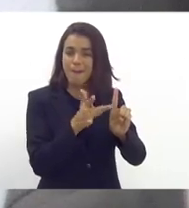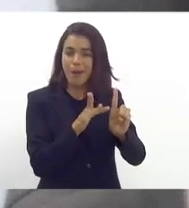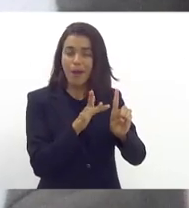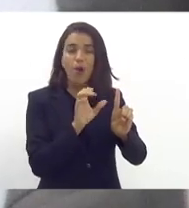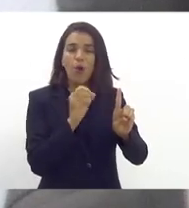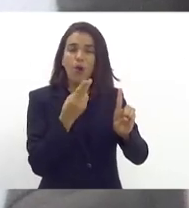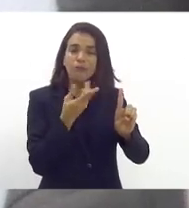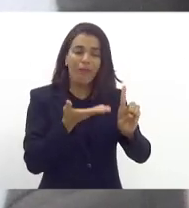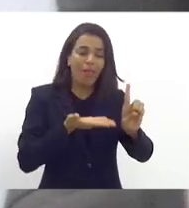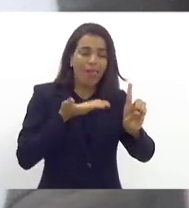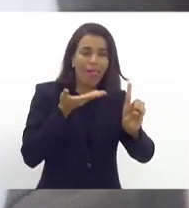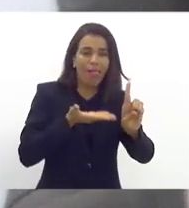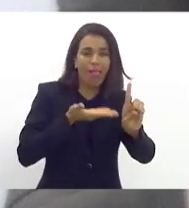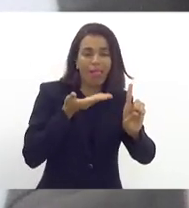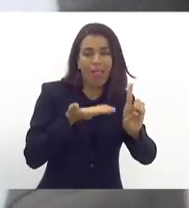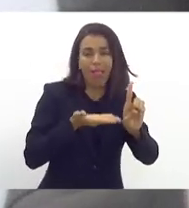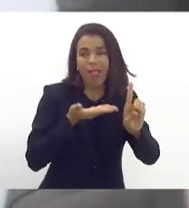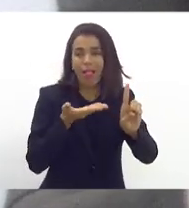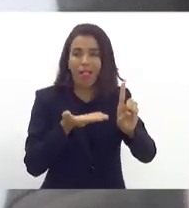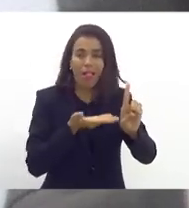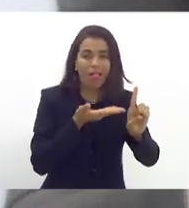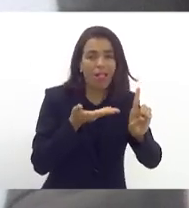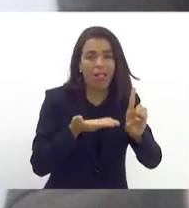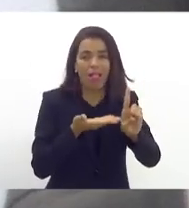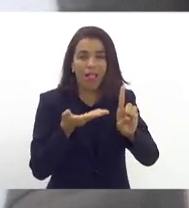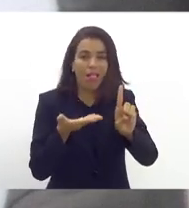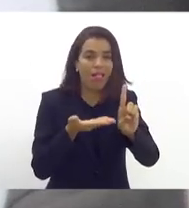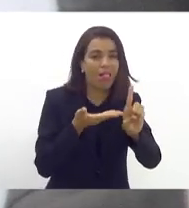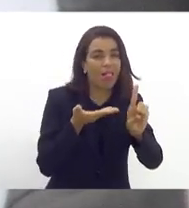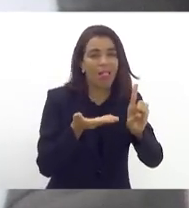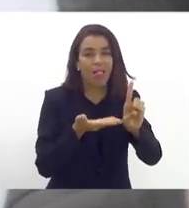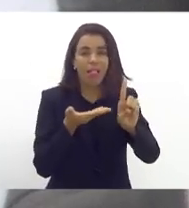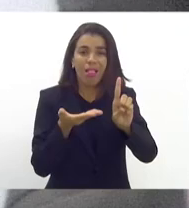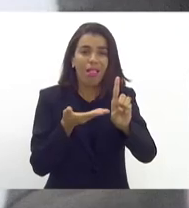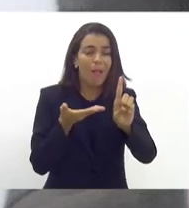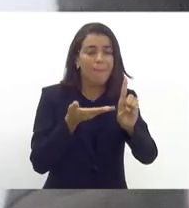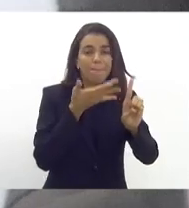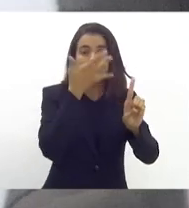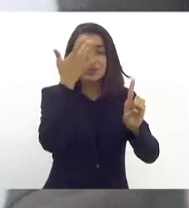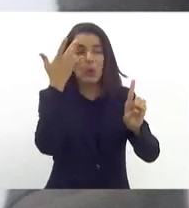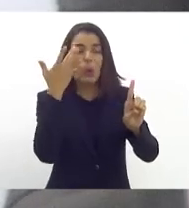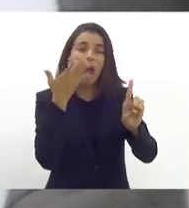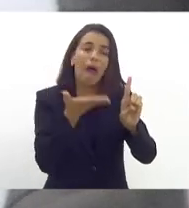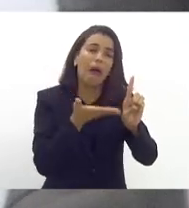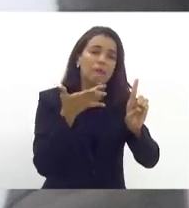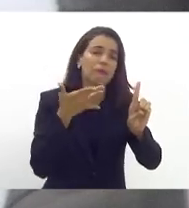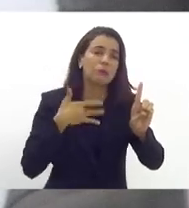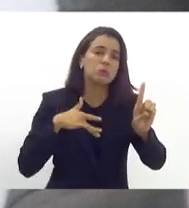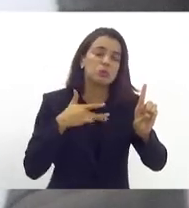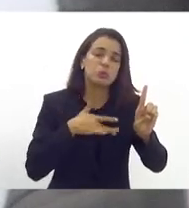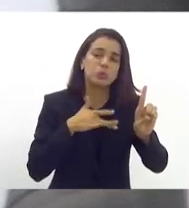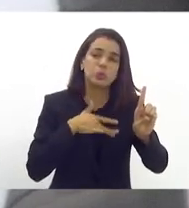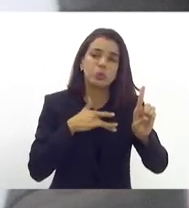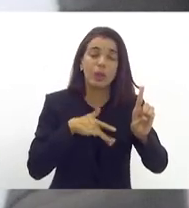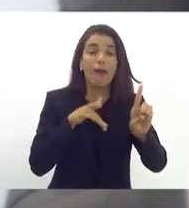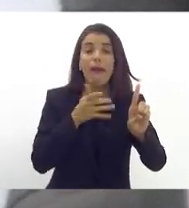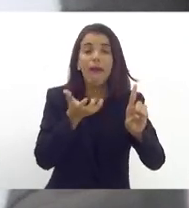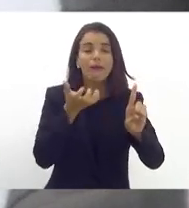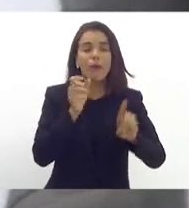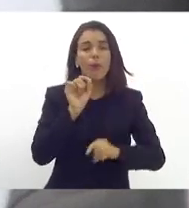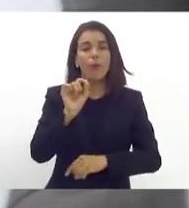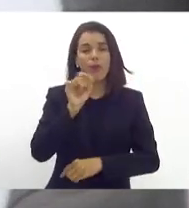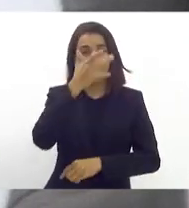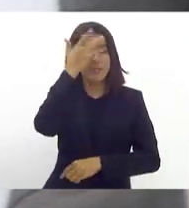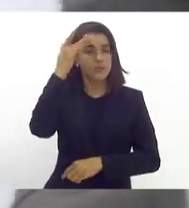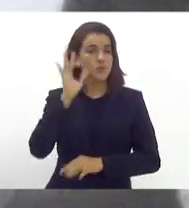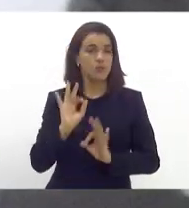tratados como alguém especial não é nada disso elas querem ser pessoas e